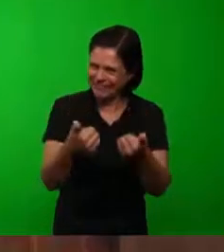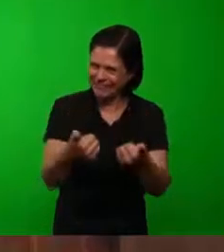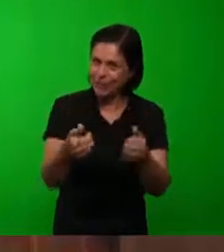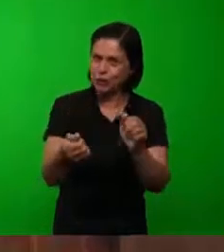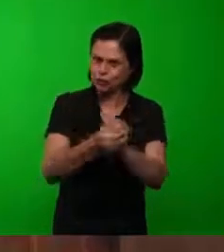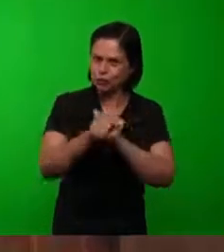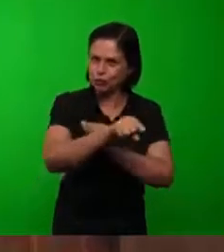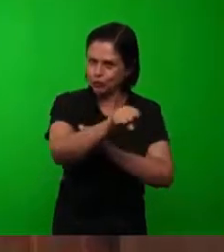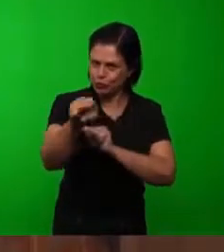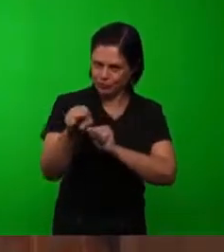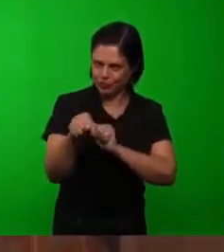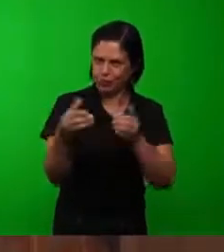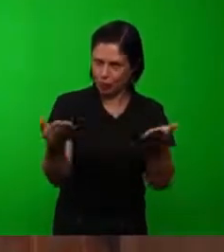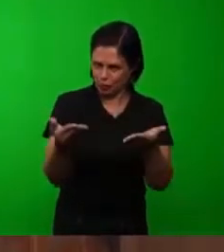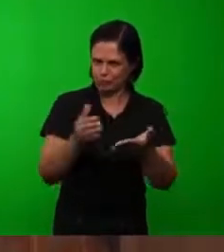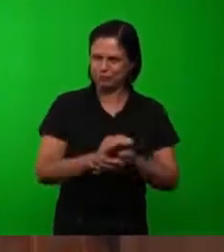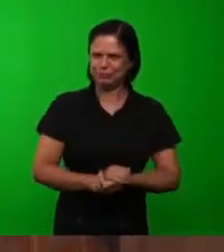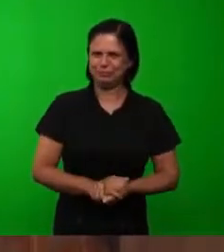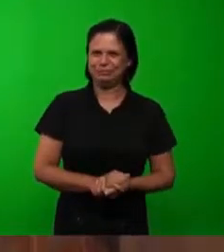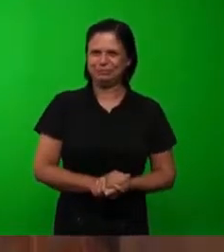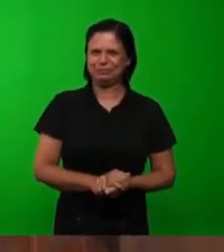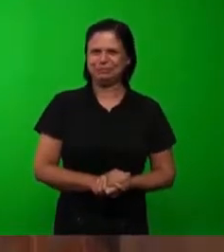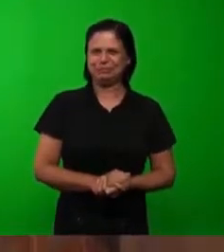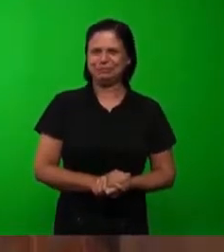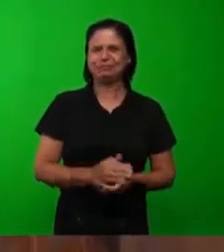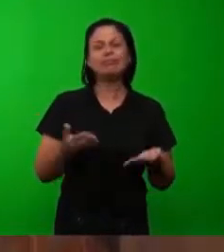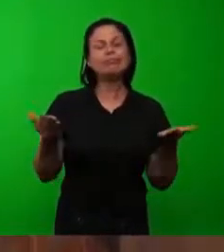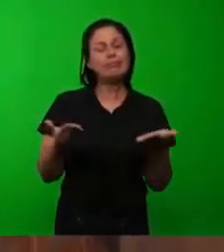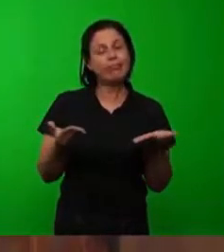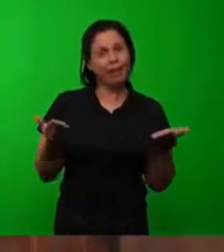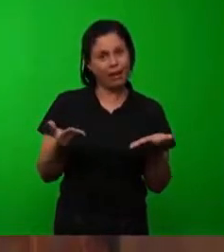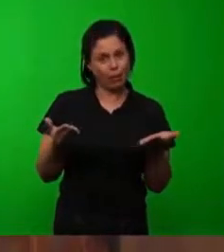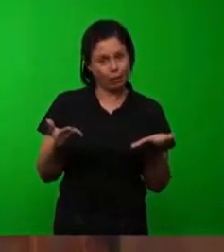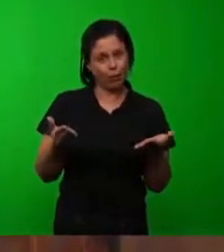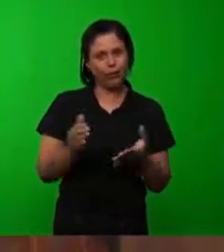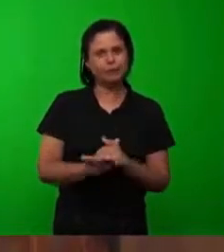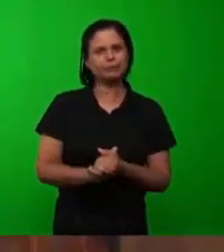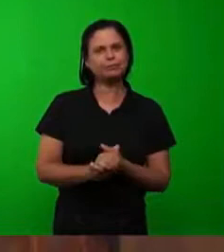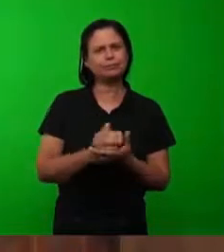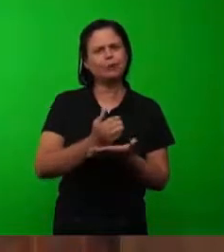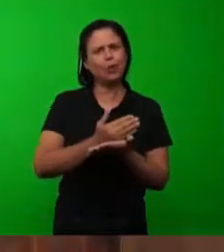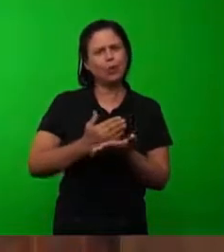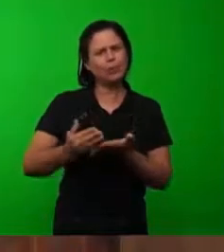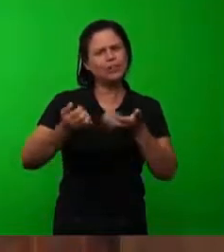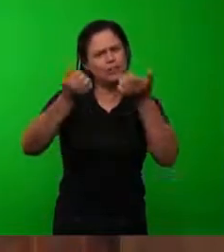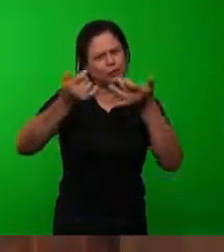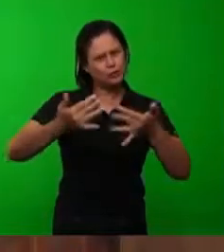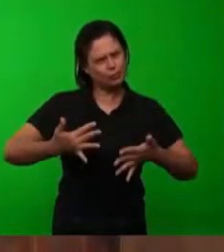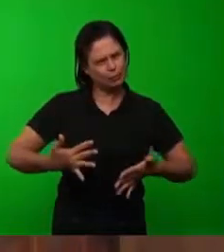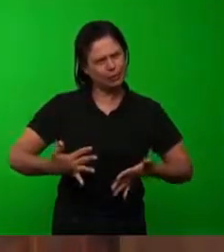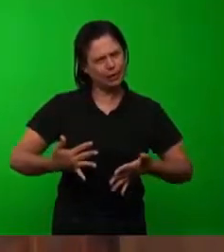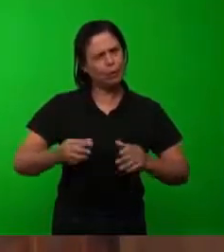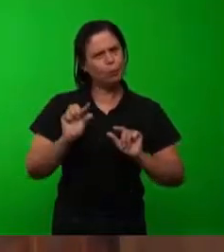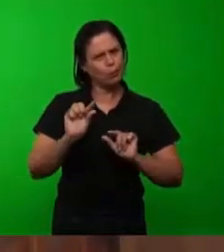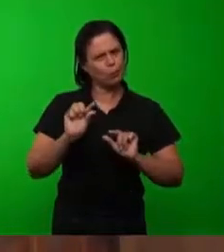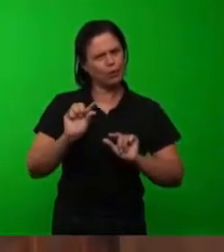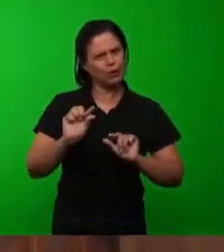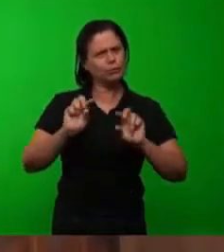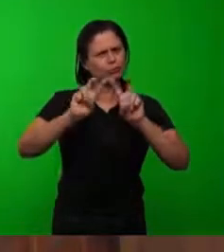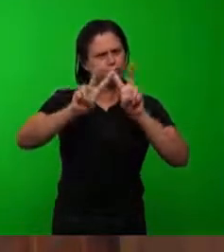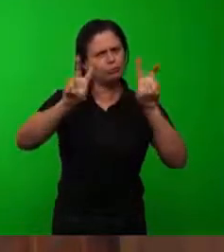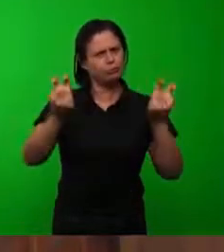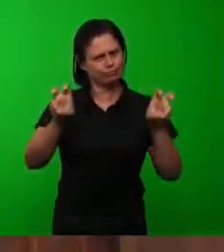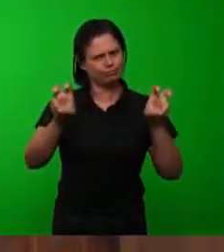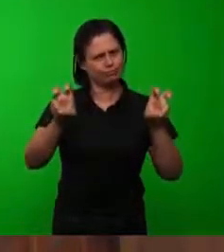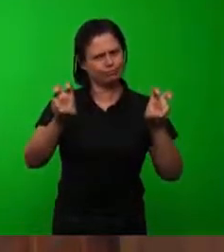com a igreja hoje na parte da manhã. Agora iremos entrar no assunto, trazendo para os irmãos uma